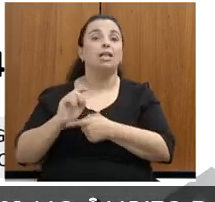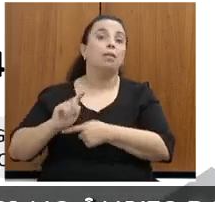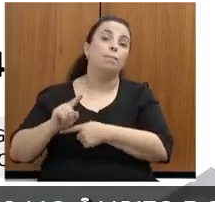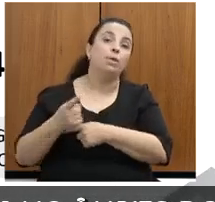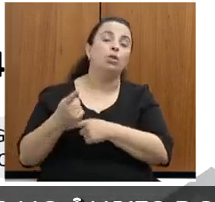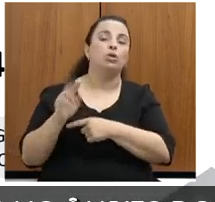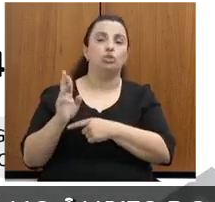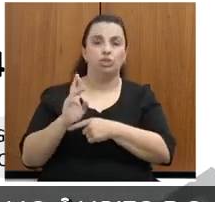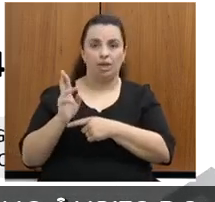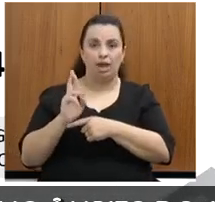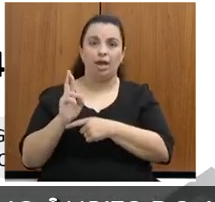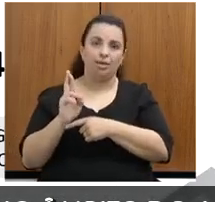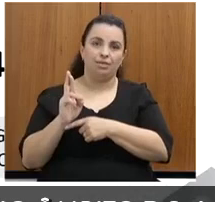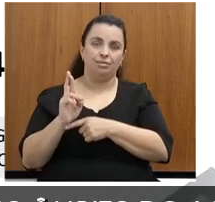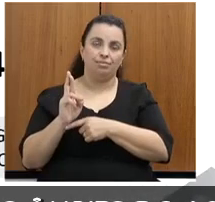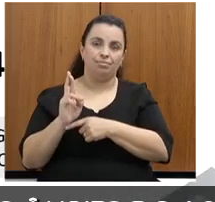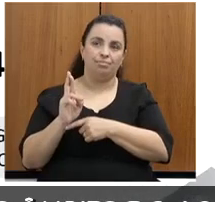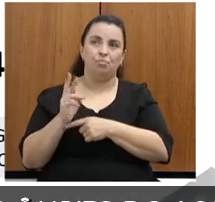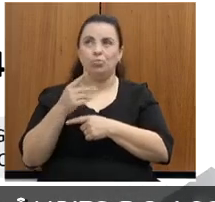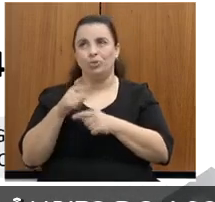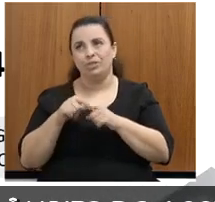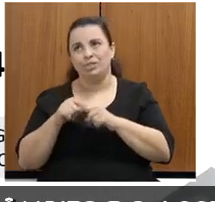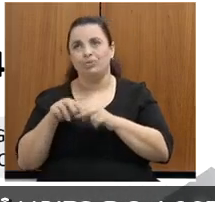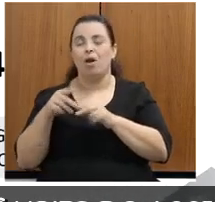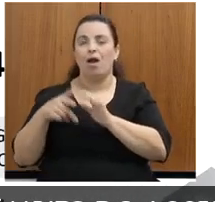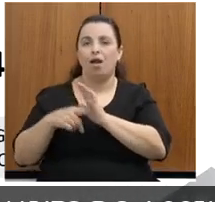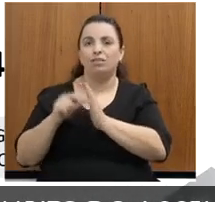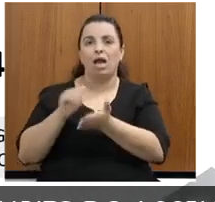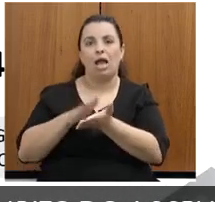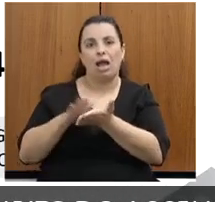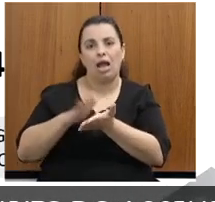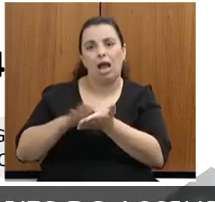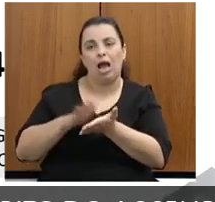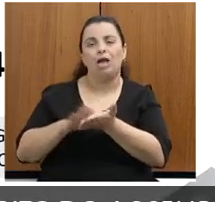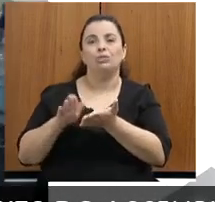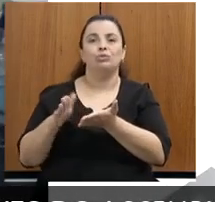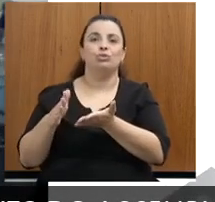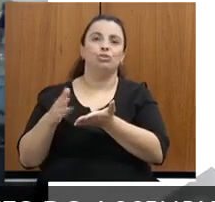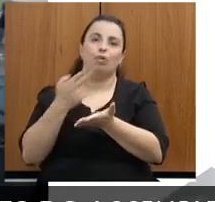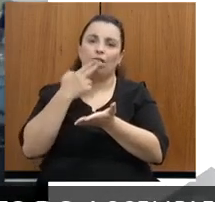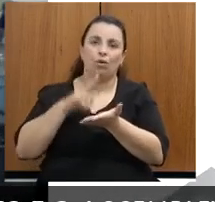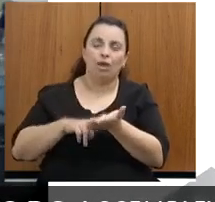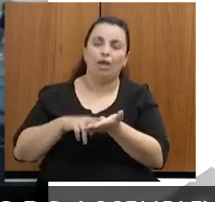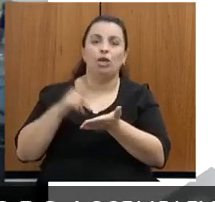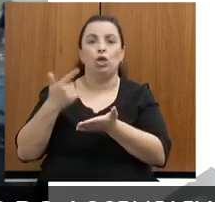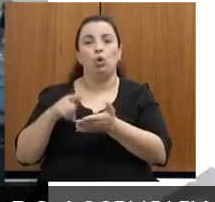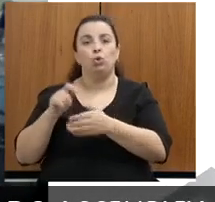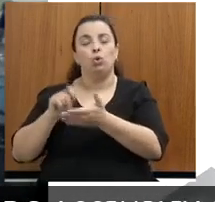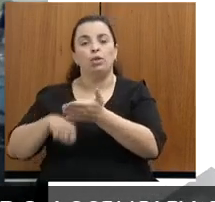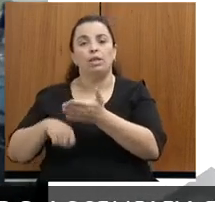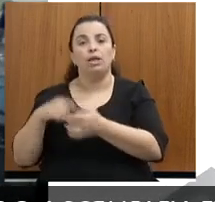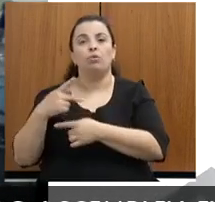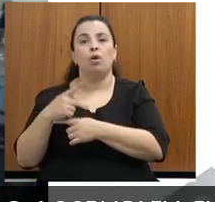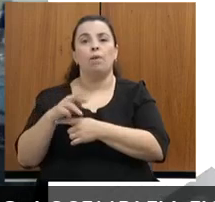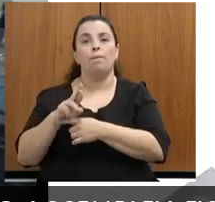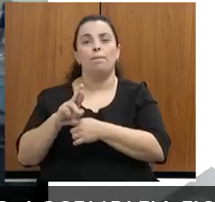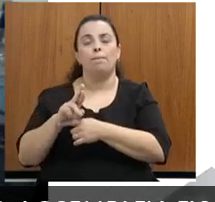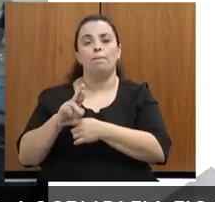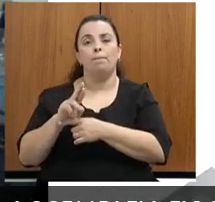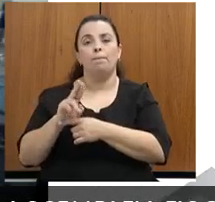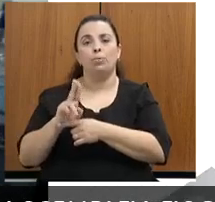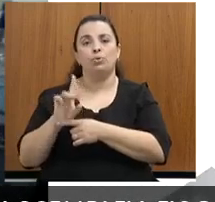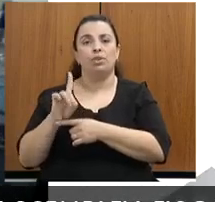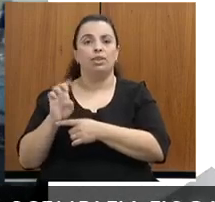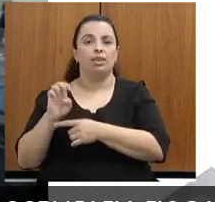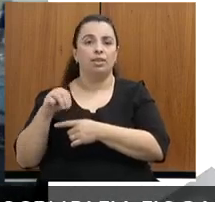E também o contrato com a Prudente pode passar ainda quase